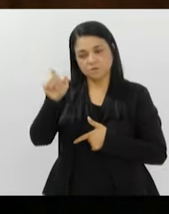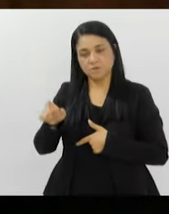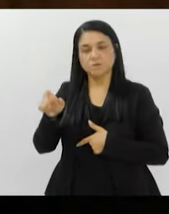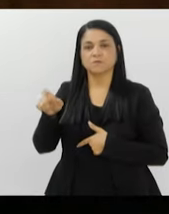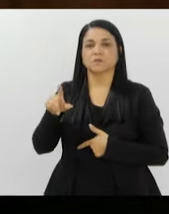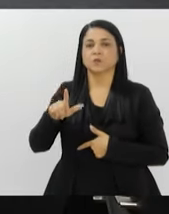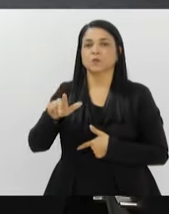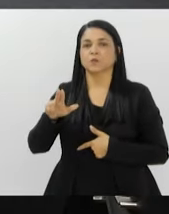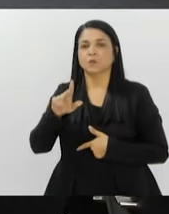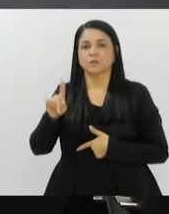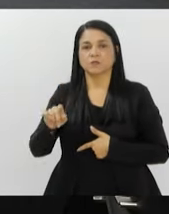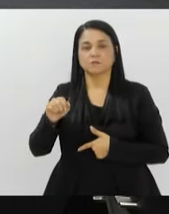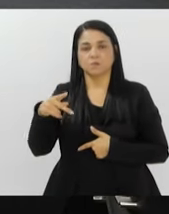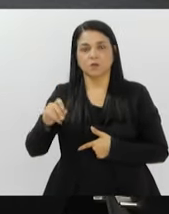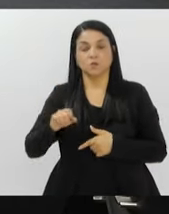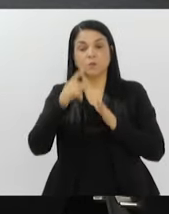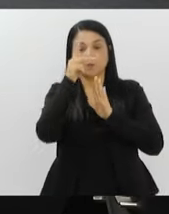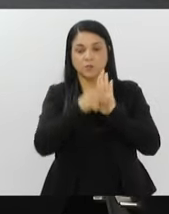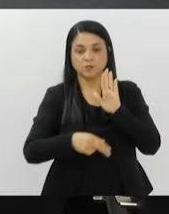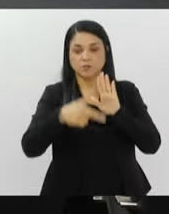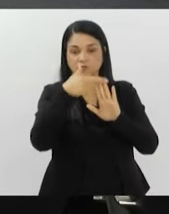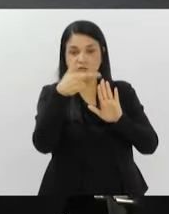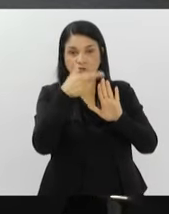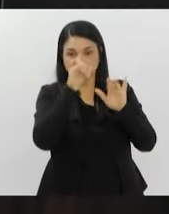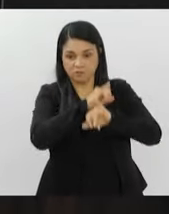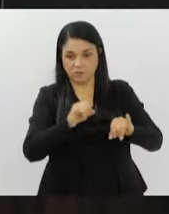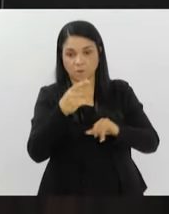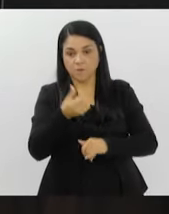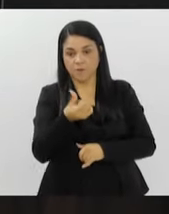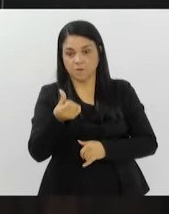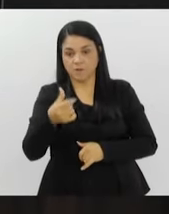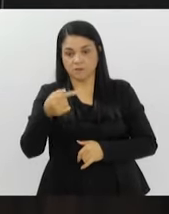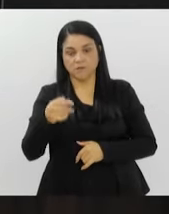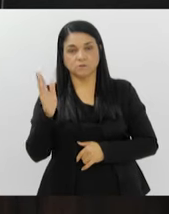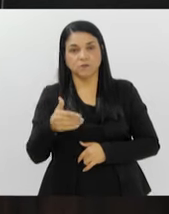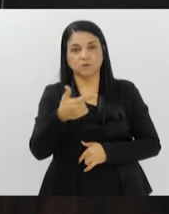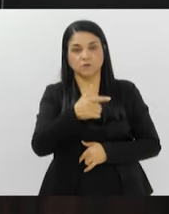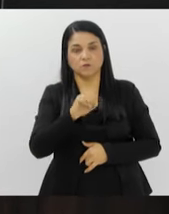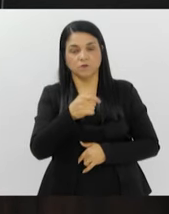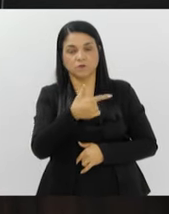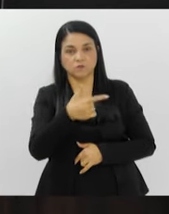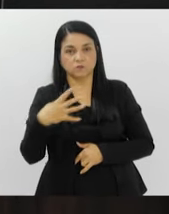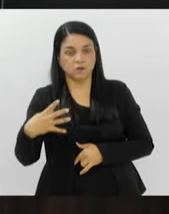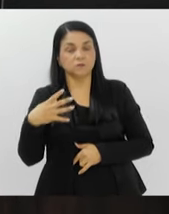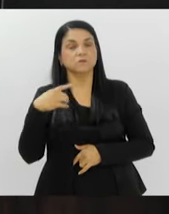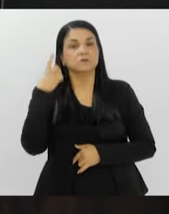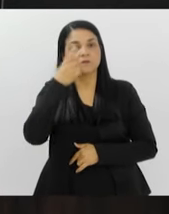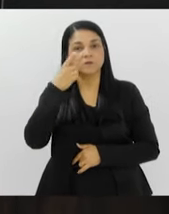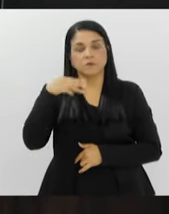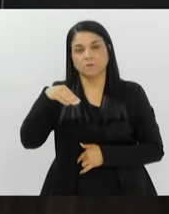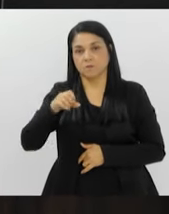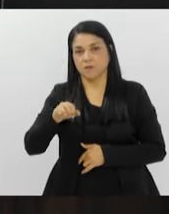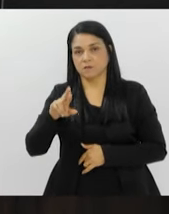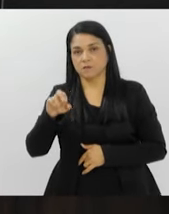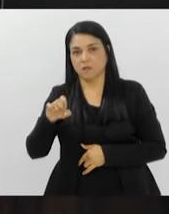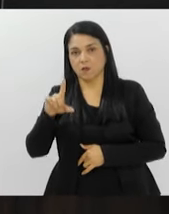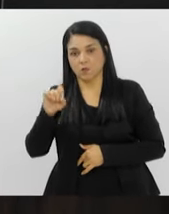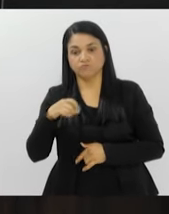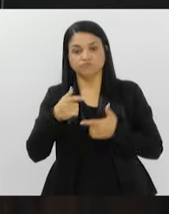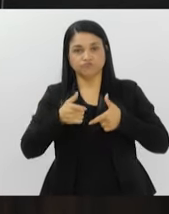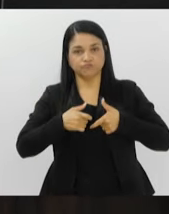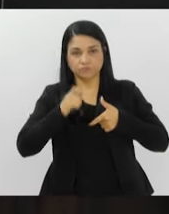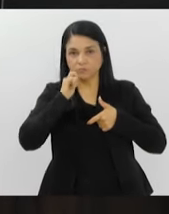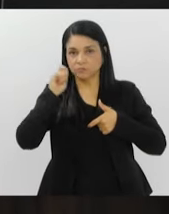Presidente anuncio o projeto de resolução 667 de 24 Deputado Marcelo Dino que concede a medalha